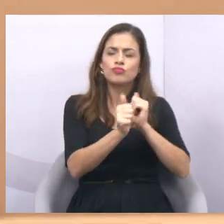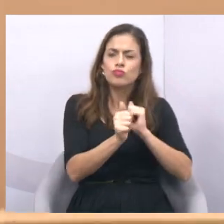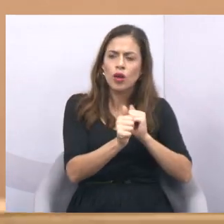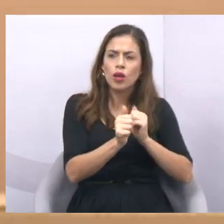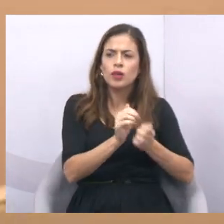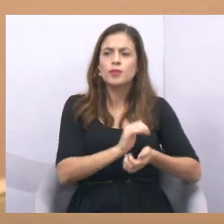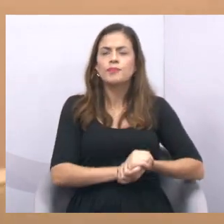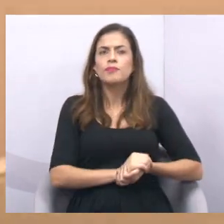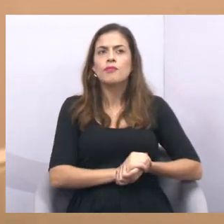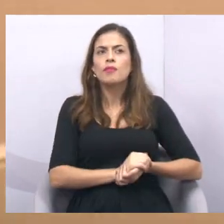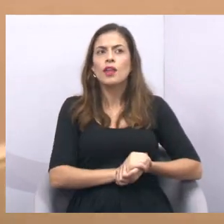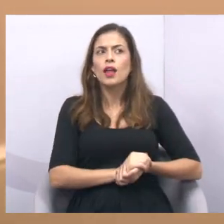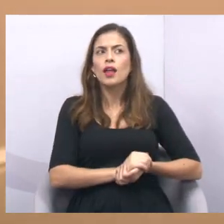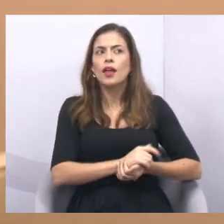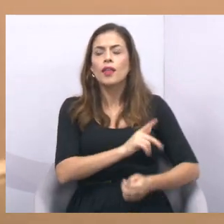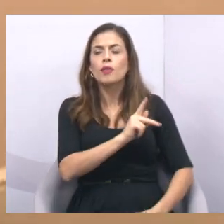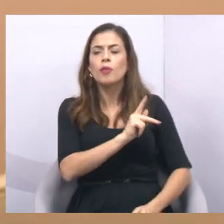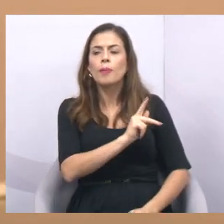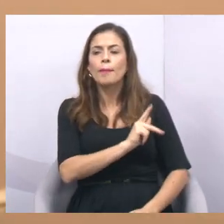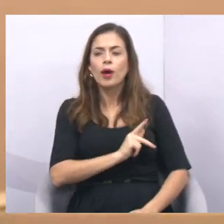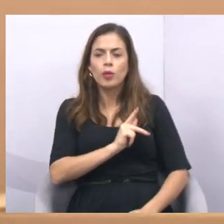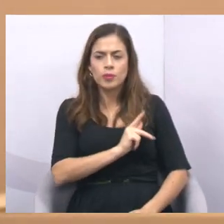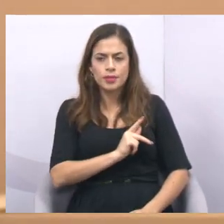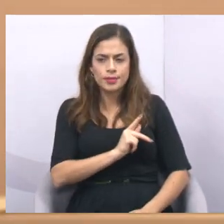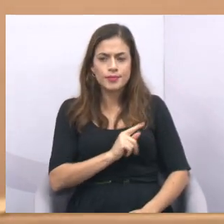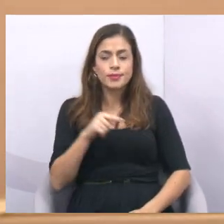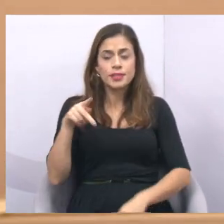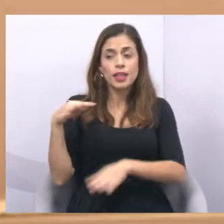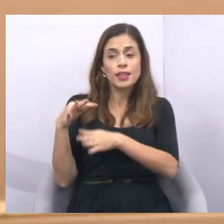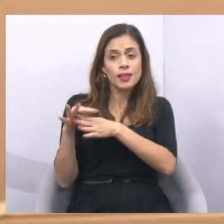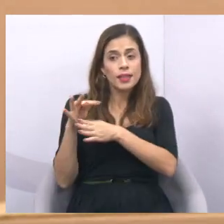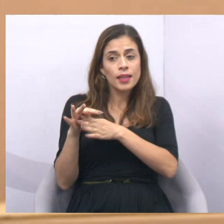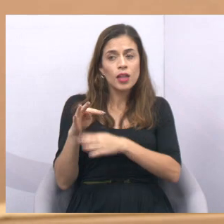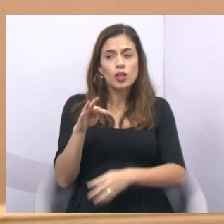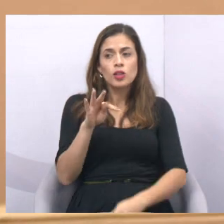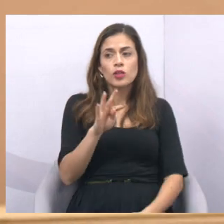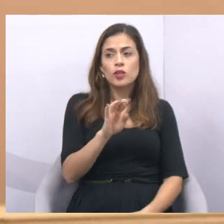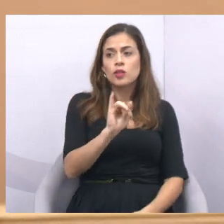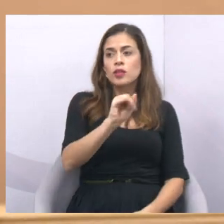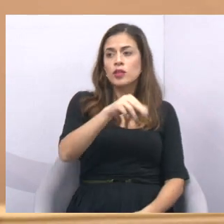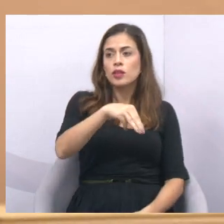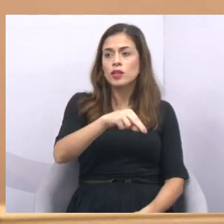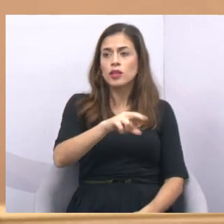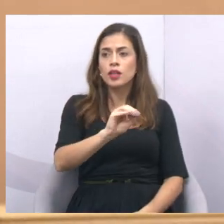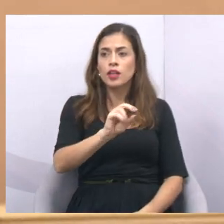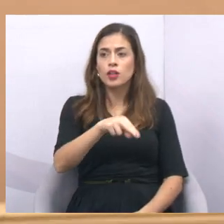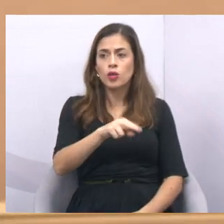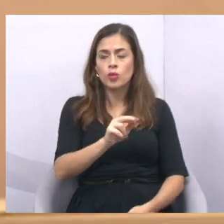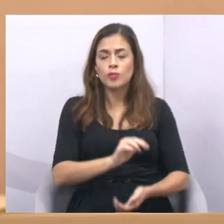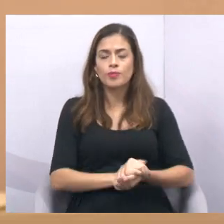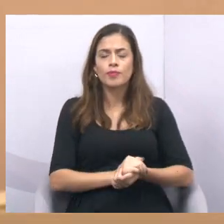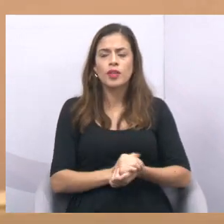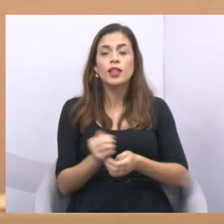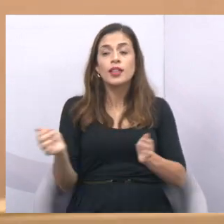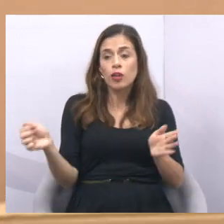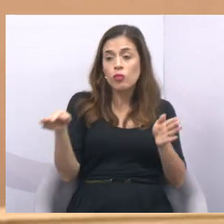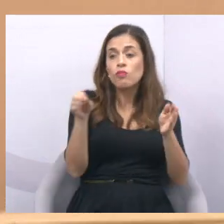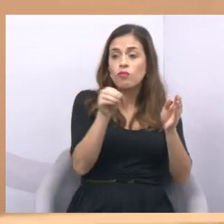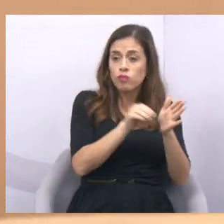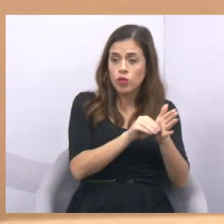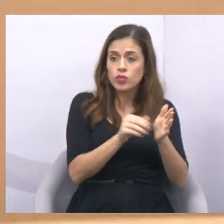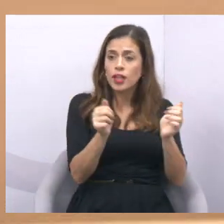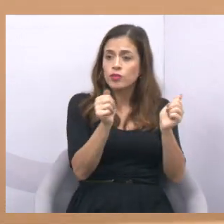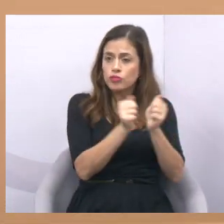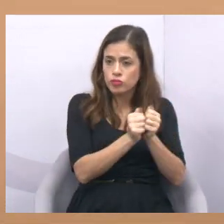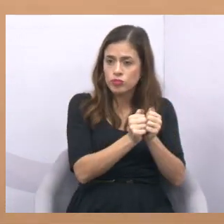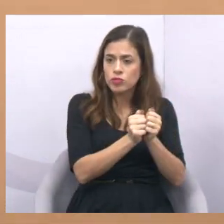no Trianon. Eu vim para o Trianon para jogar juntamente com ele, onde disputamos vários